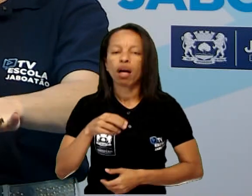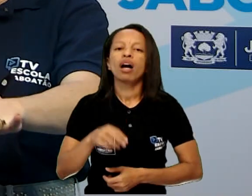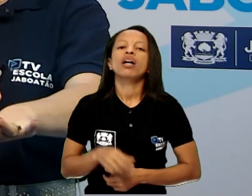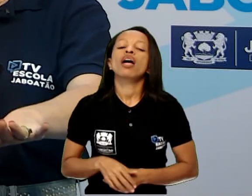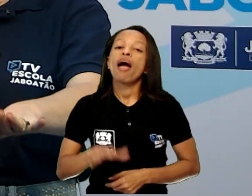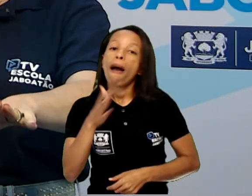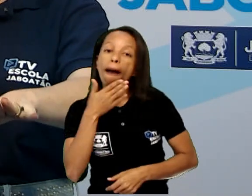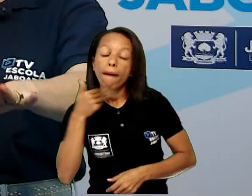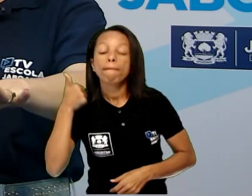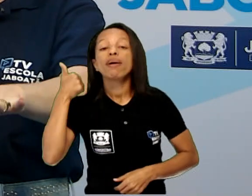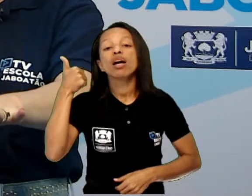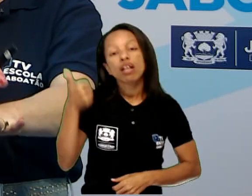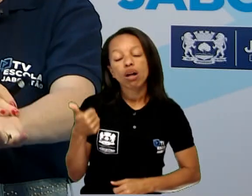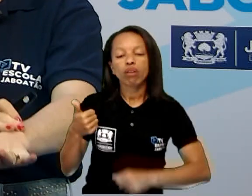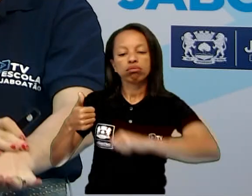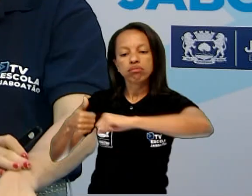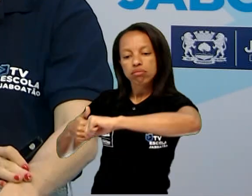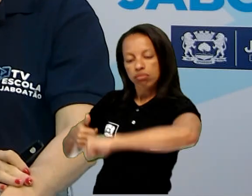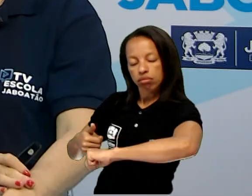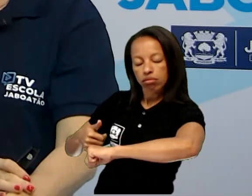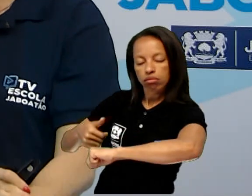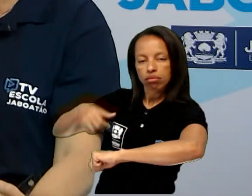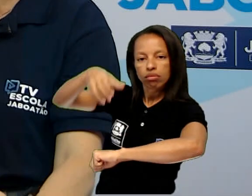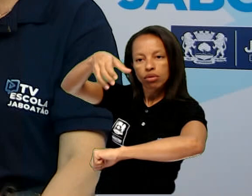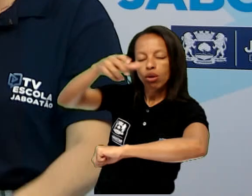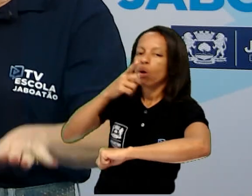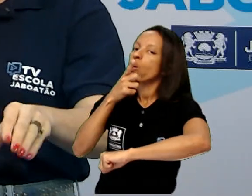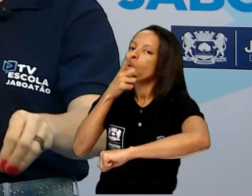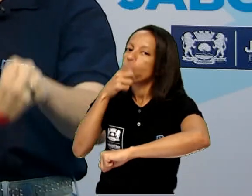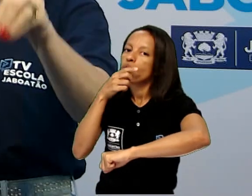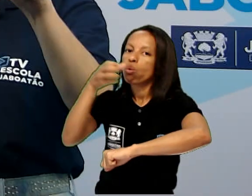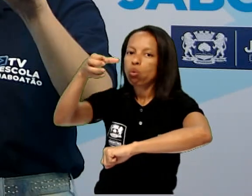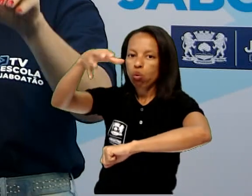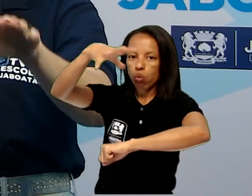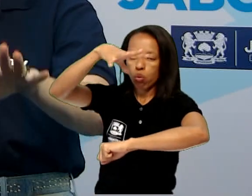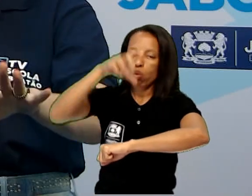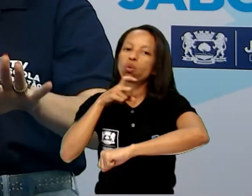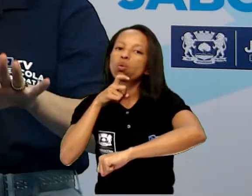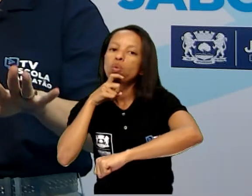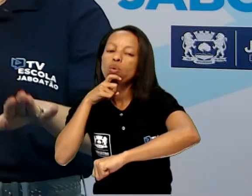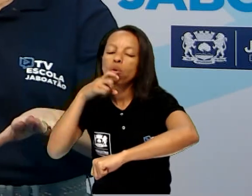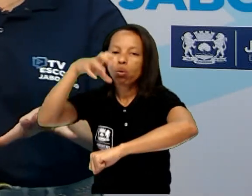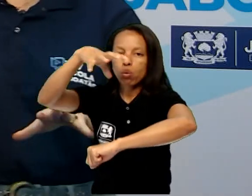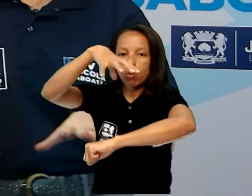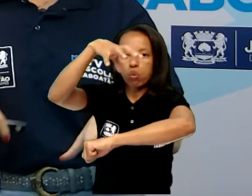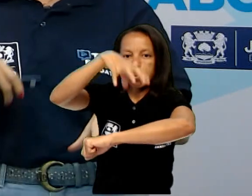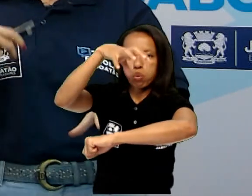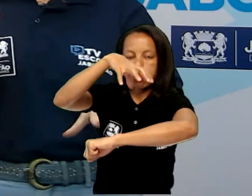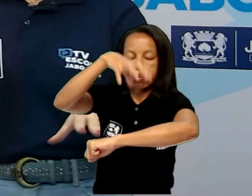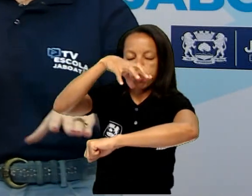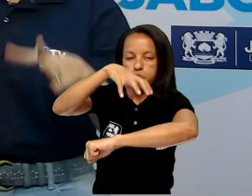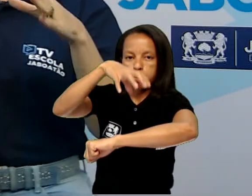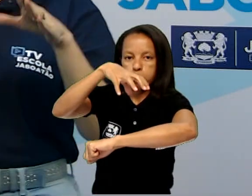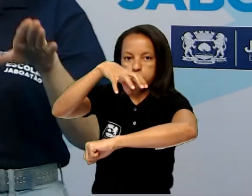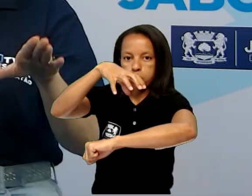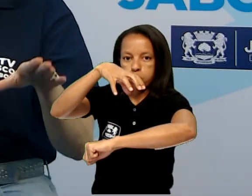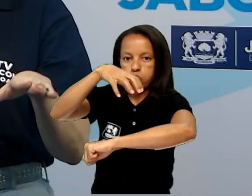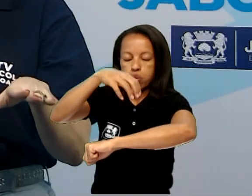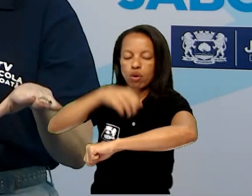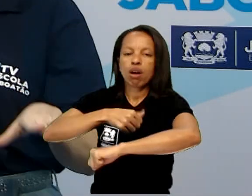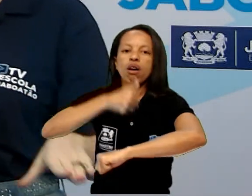o braço debaixo de uma corrente de água fria, tá, durante 15 minutos. Se